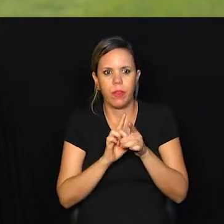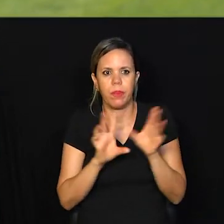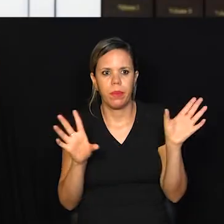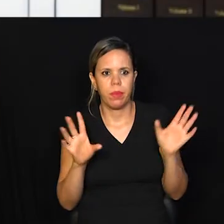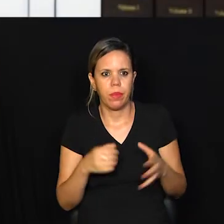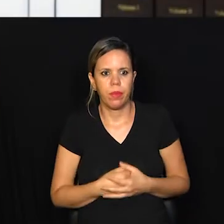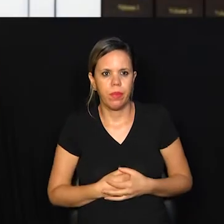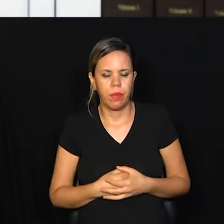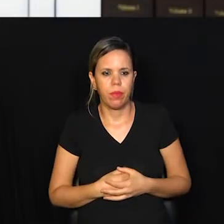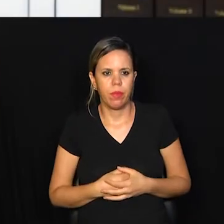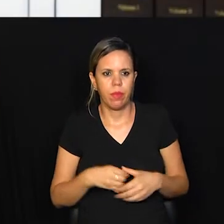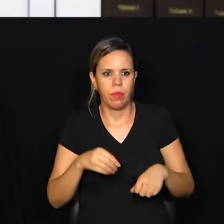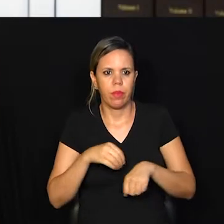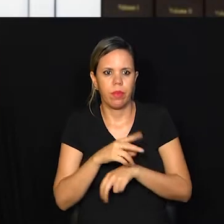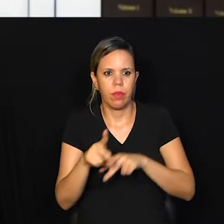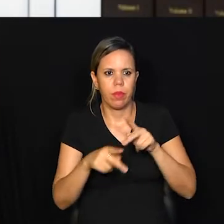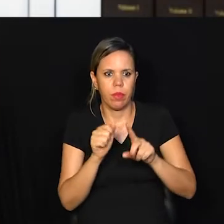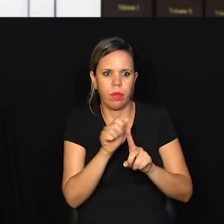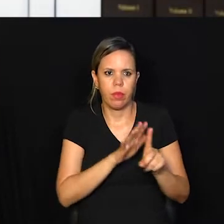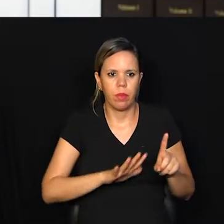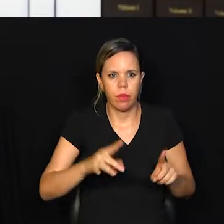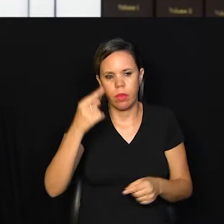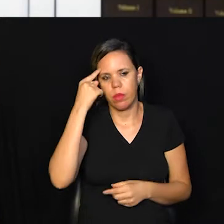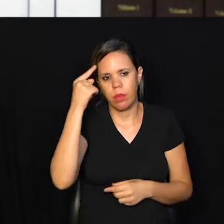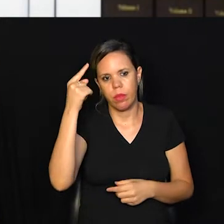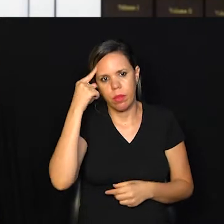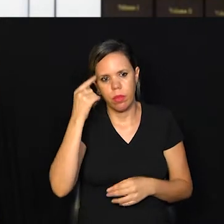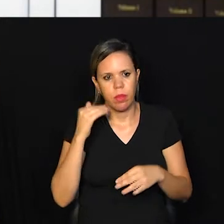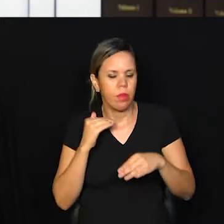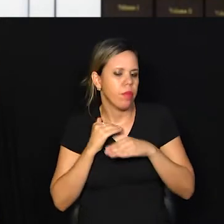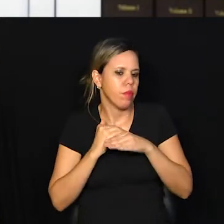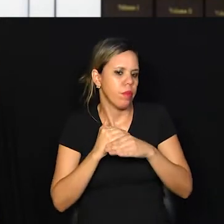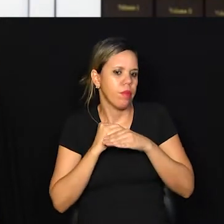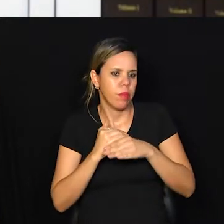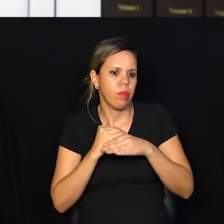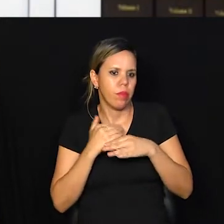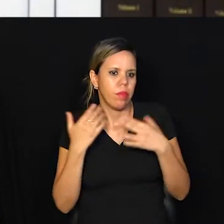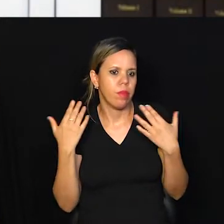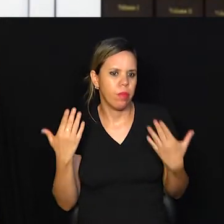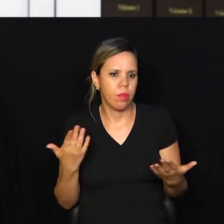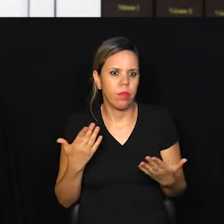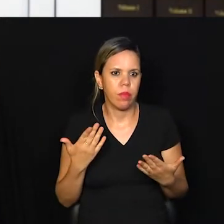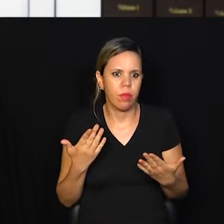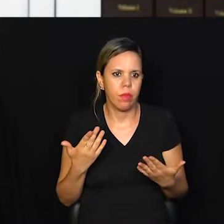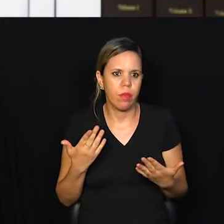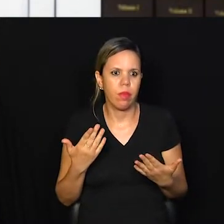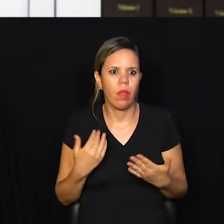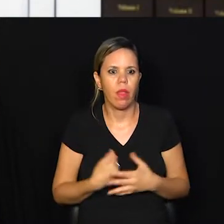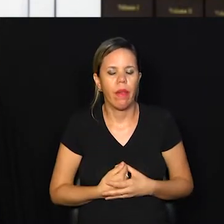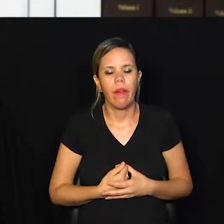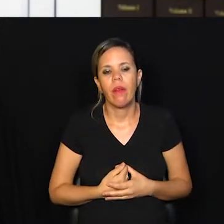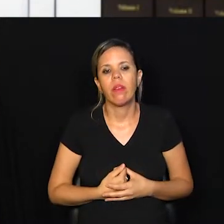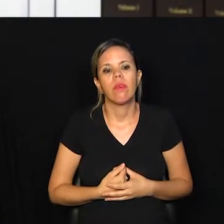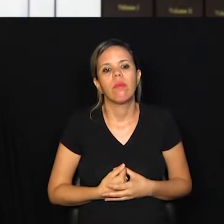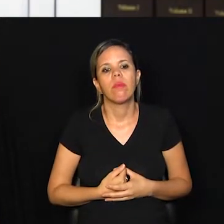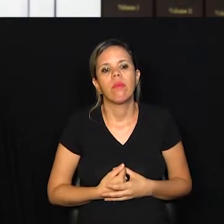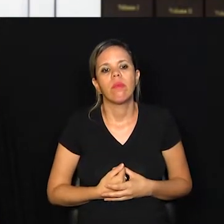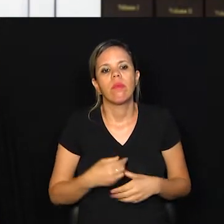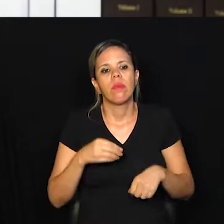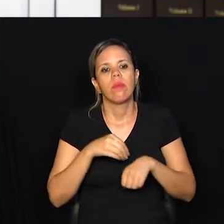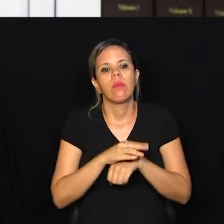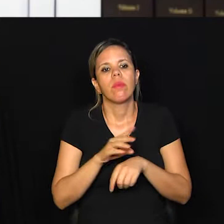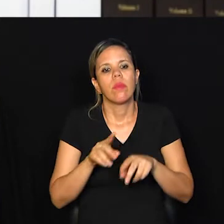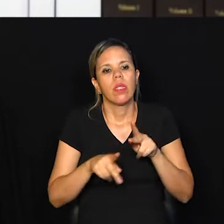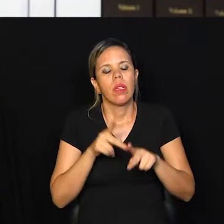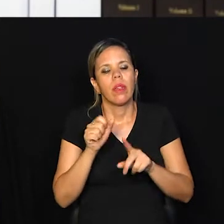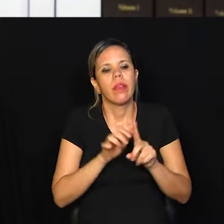democrática. Traz para a sociedade uma ideia de igualdade, né? E muito mais do que isso, você traz